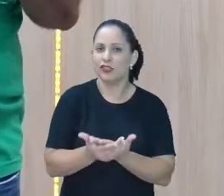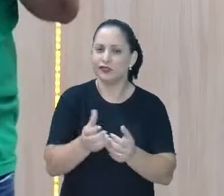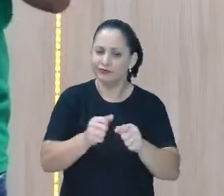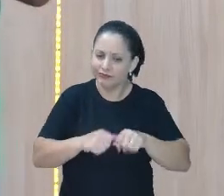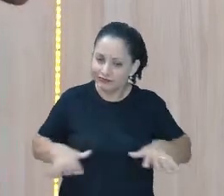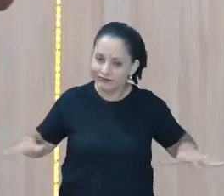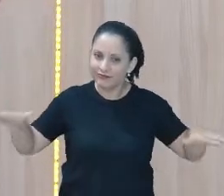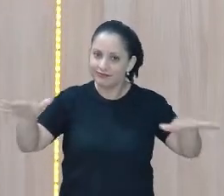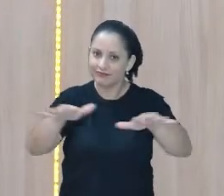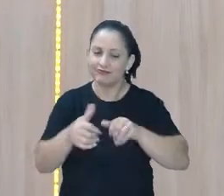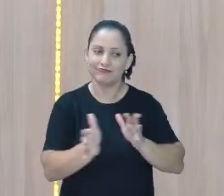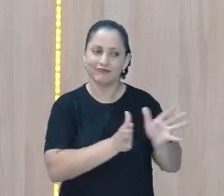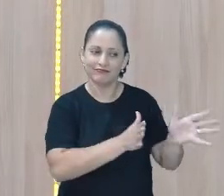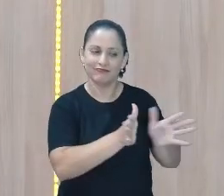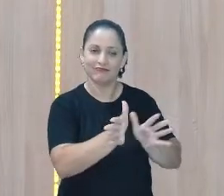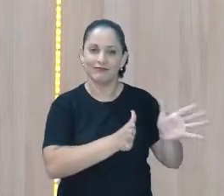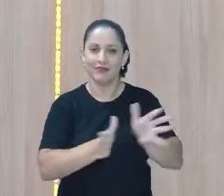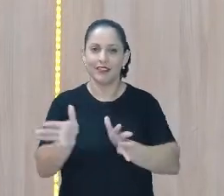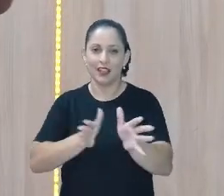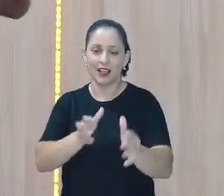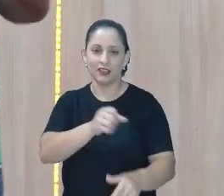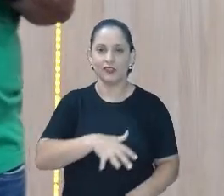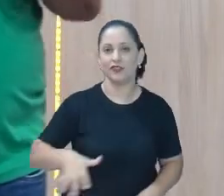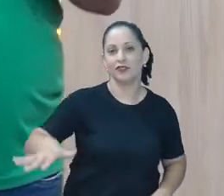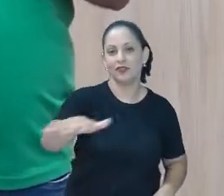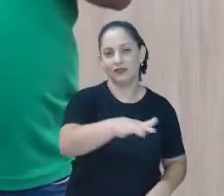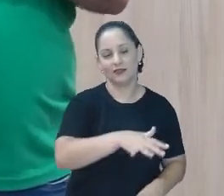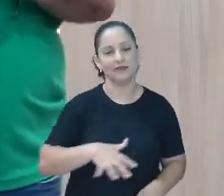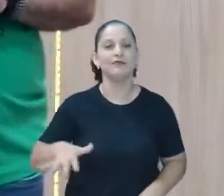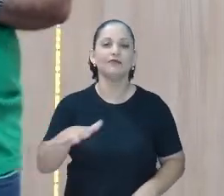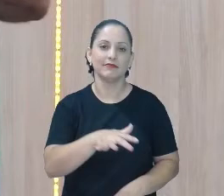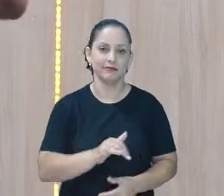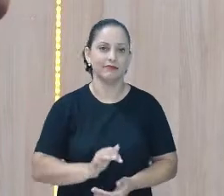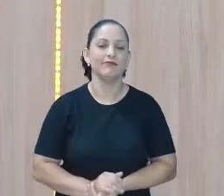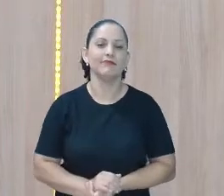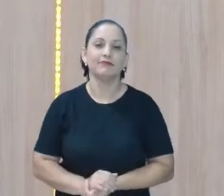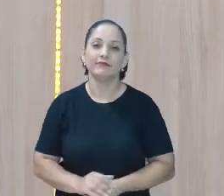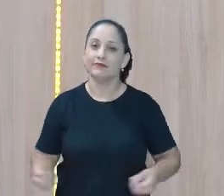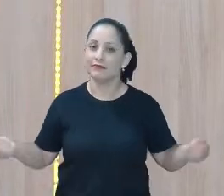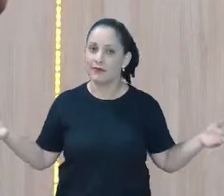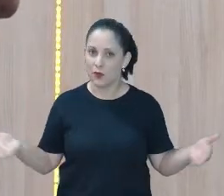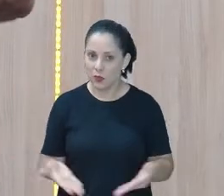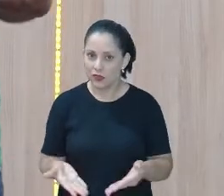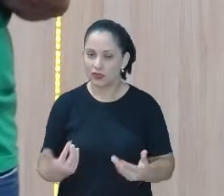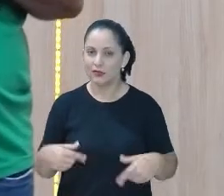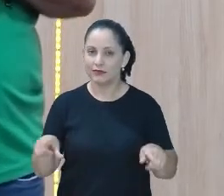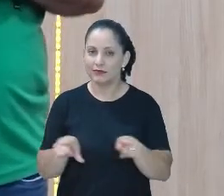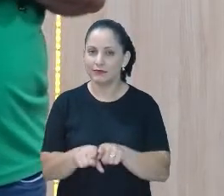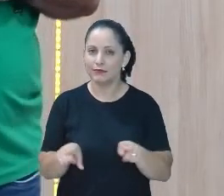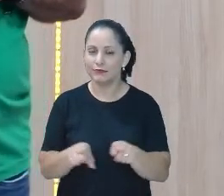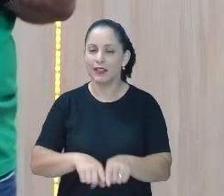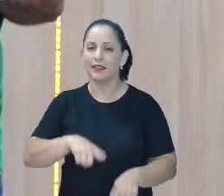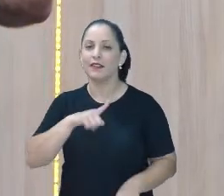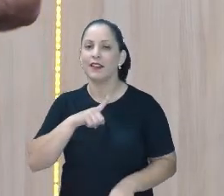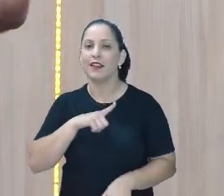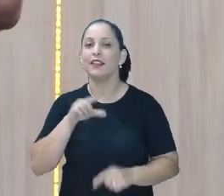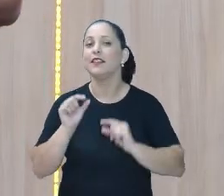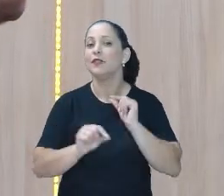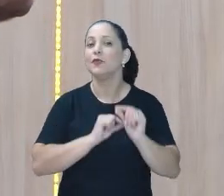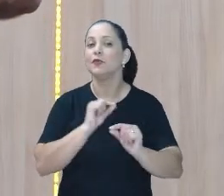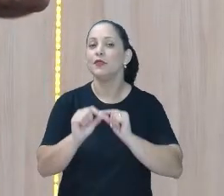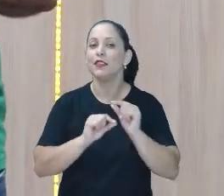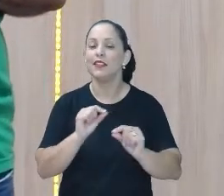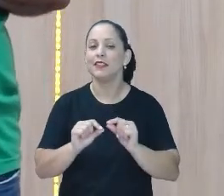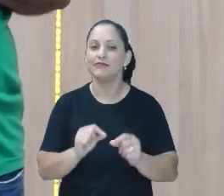tornem mais acessíveis para todos e todas. E hoje também nós contamos com a ajuda